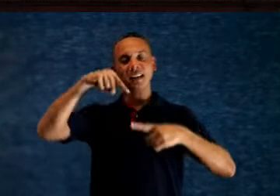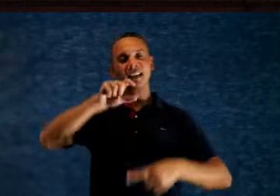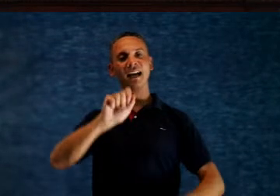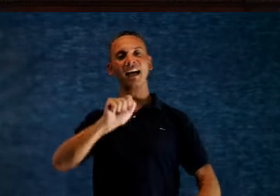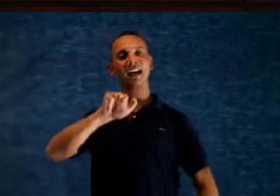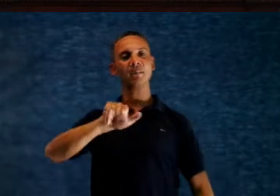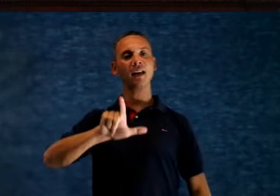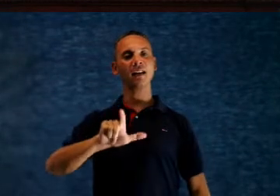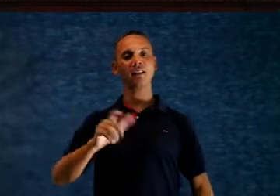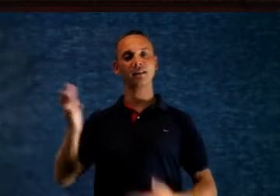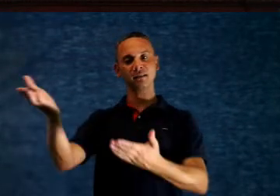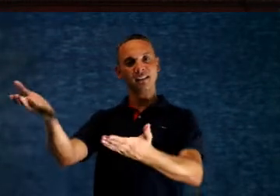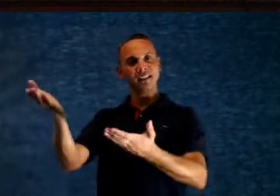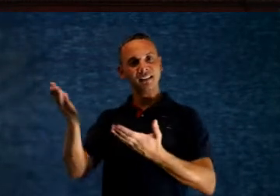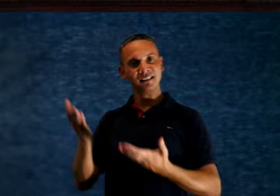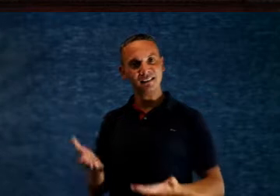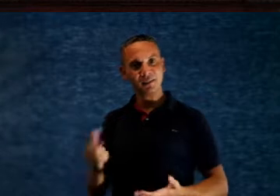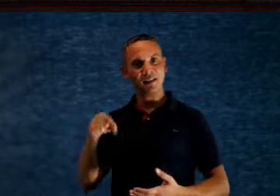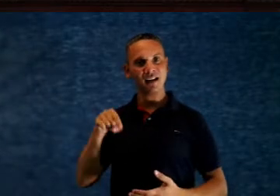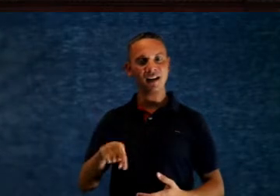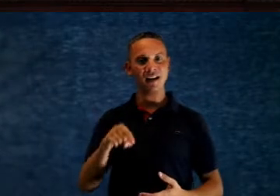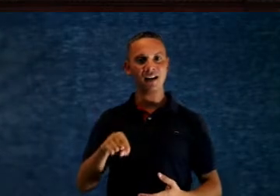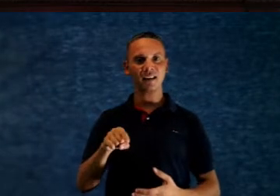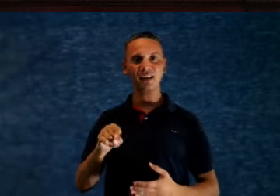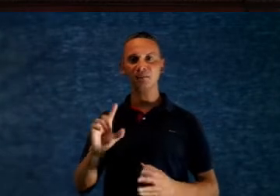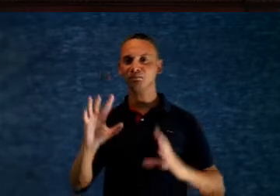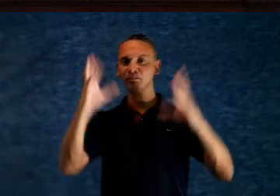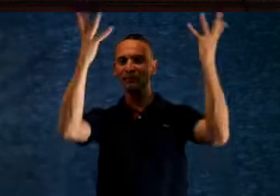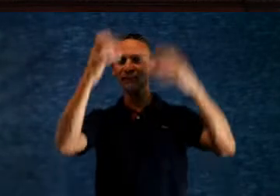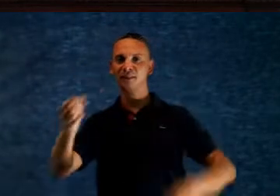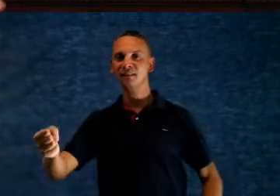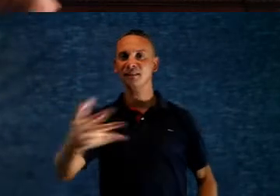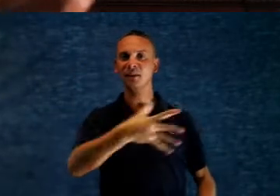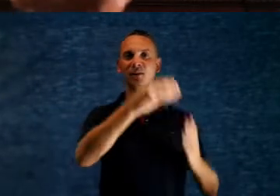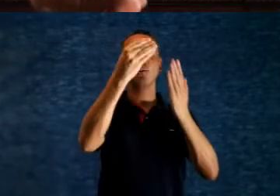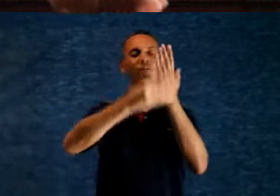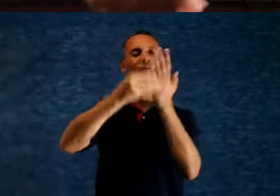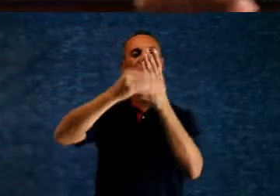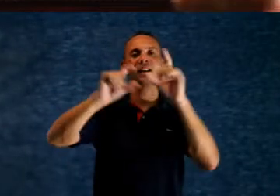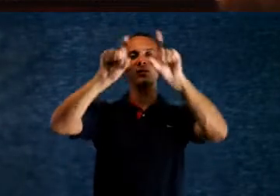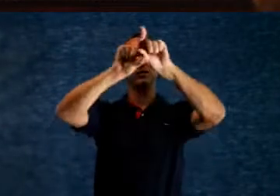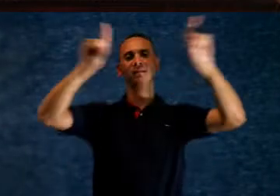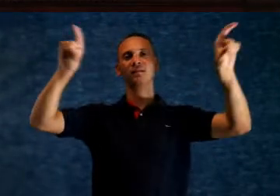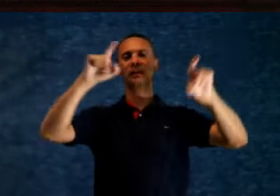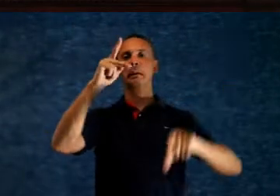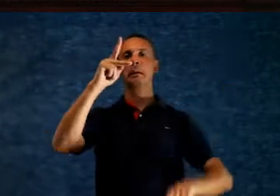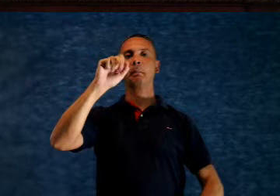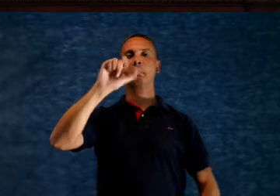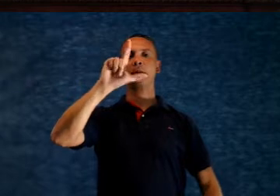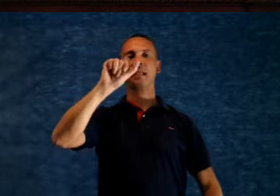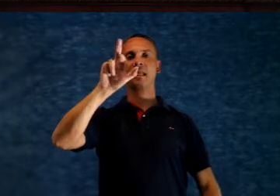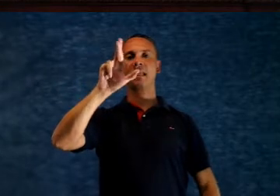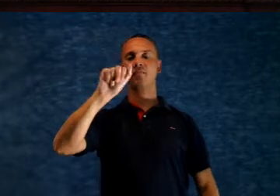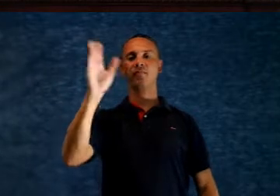Academia Mineira de Letras recebe hoje o evento de lançamento do livro Palavras Descruzadas,